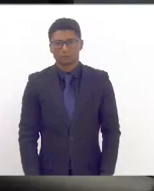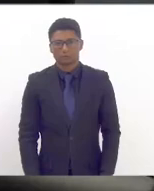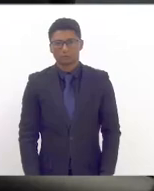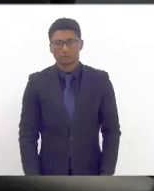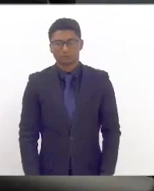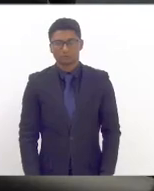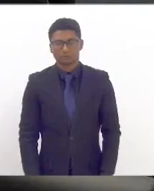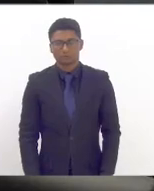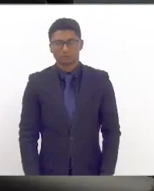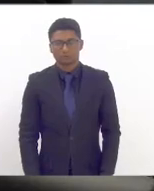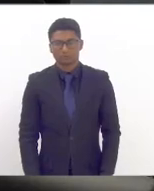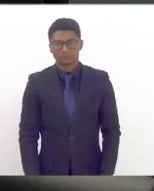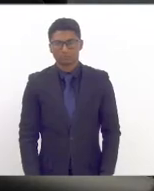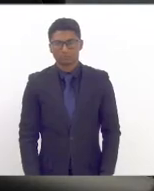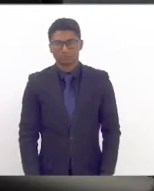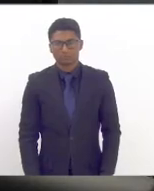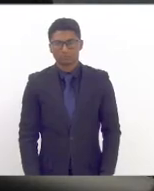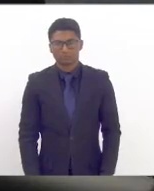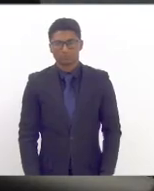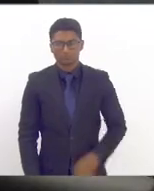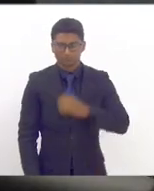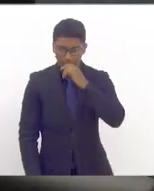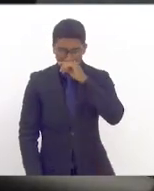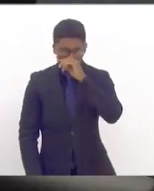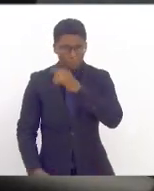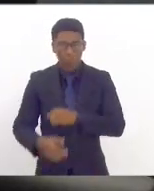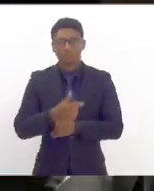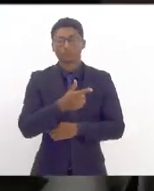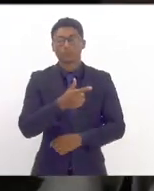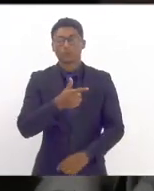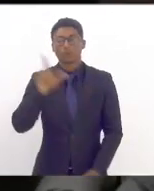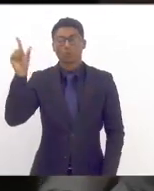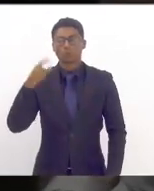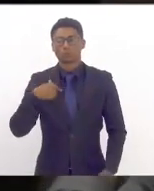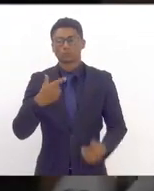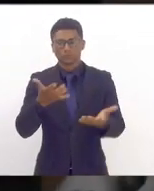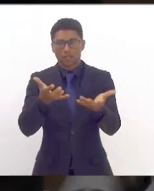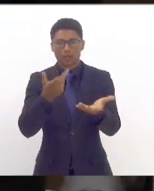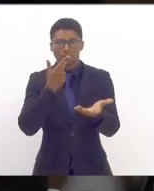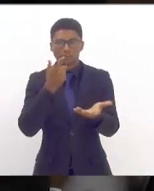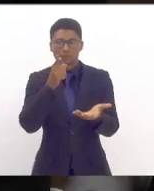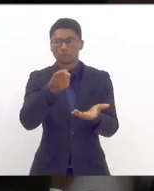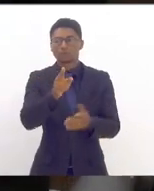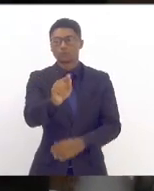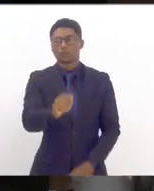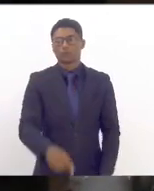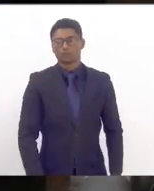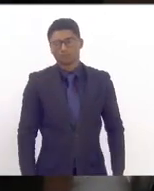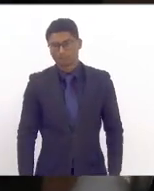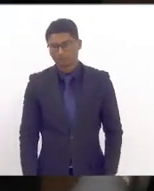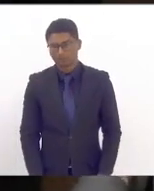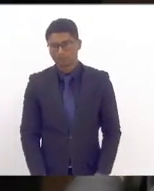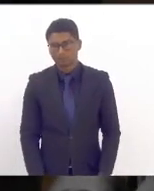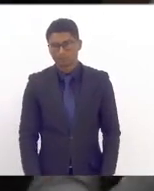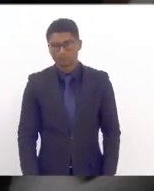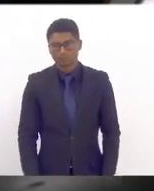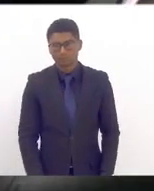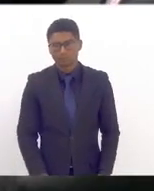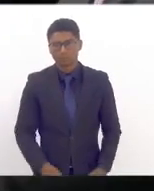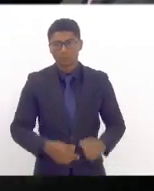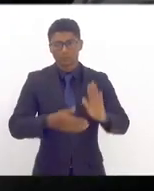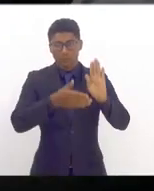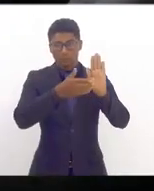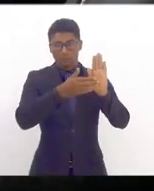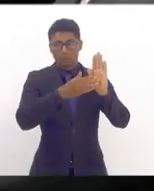presidente Presidente outra questão de ordem que eu gostaria de suscitar vossa excelência a questão da inclusão na